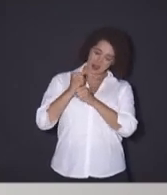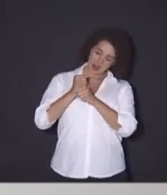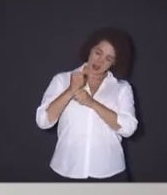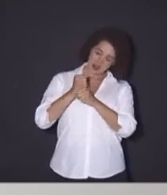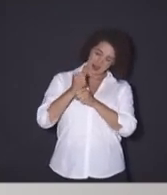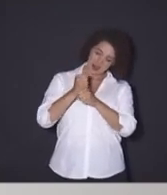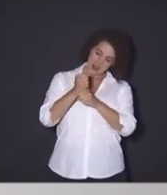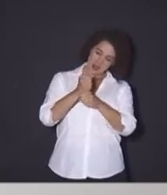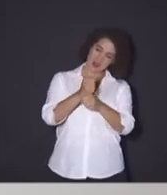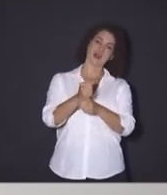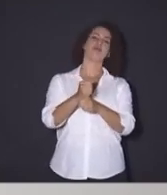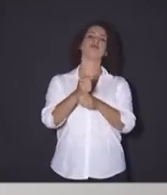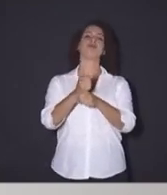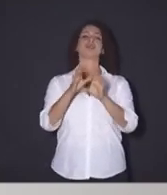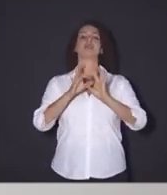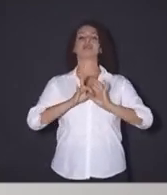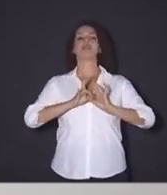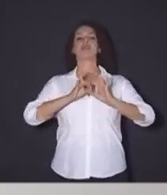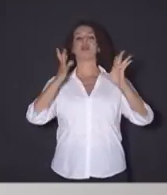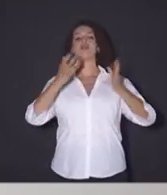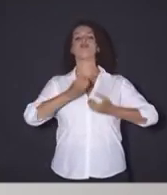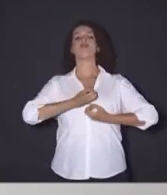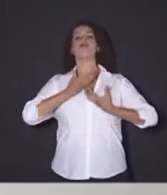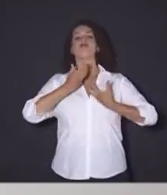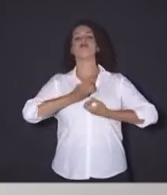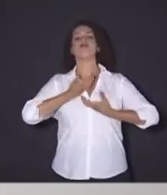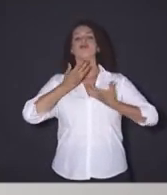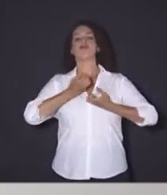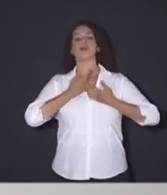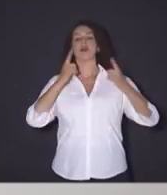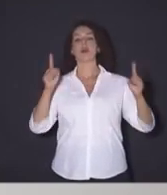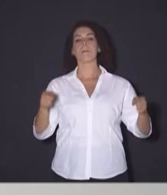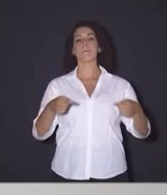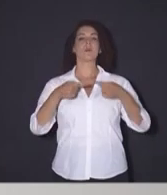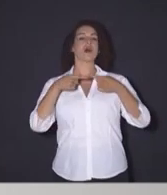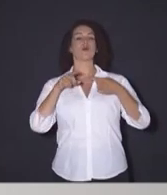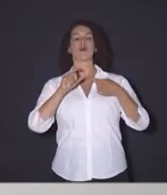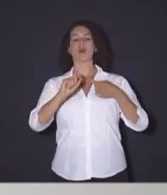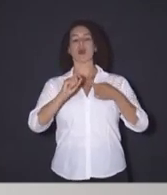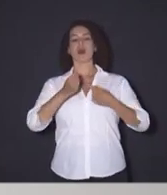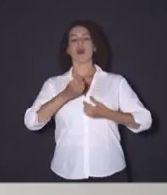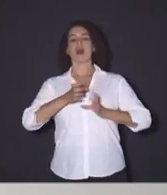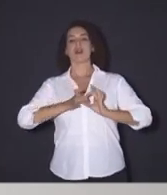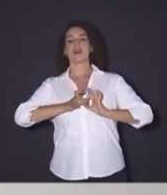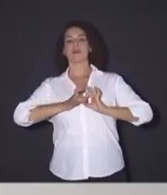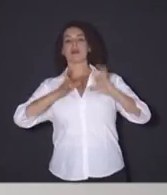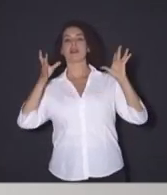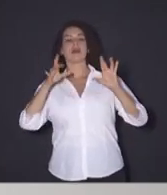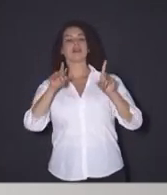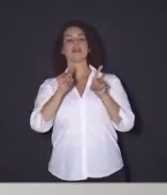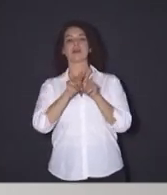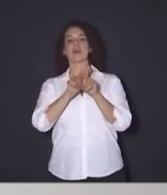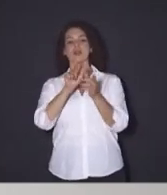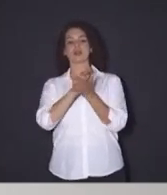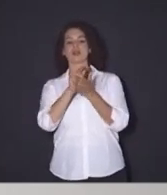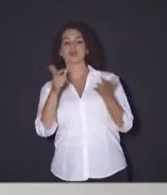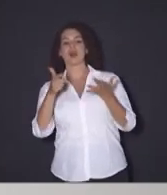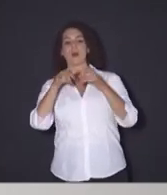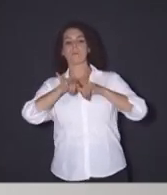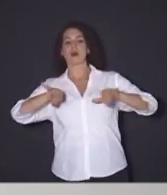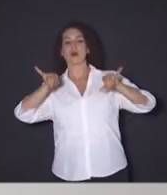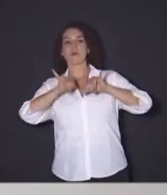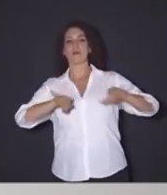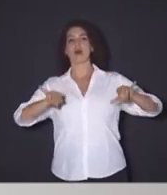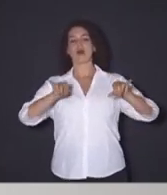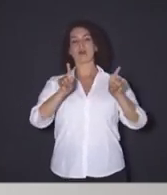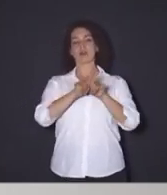a liberdade de expressão foi muito associada pela liberdade de imprensa e pelas discussões sobre propriedade dos meios